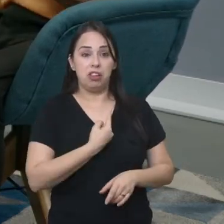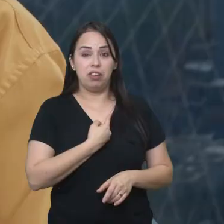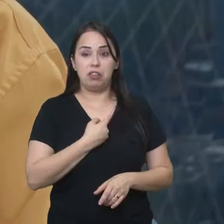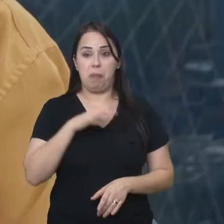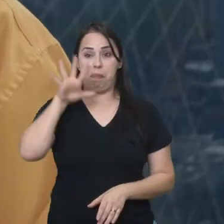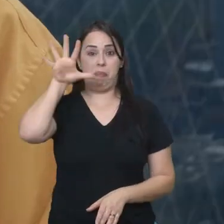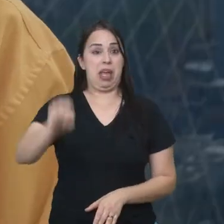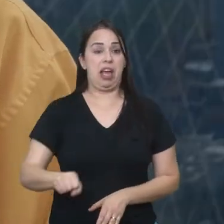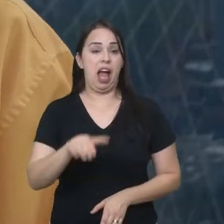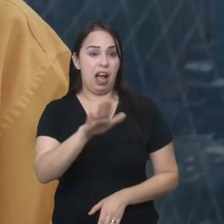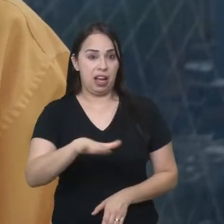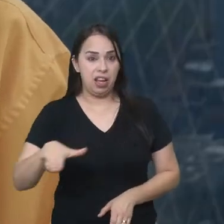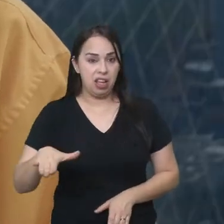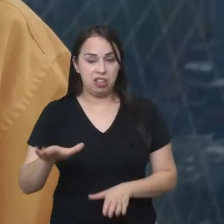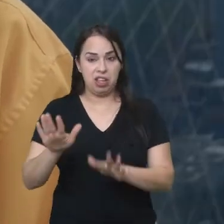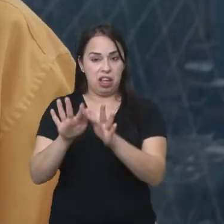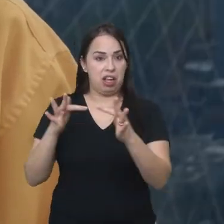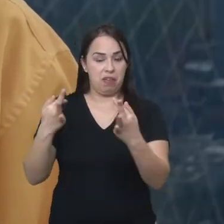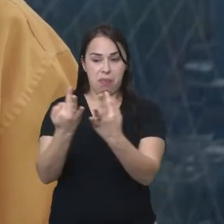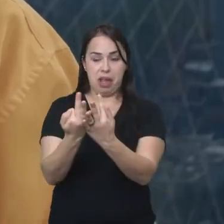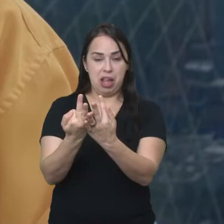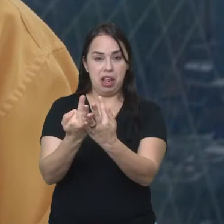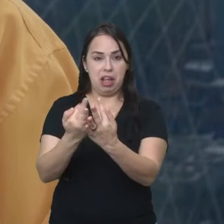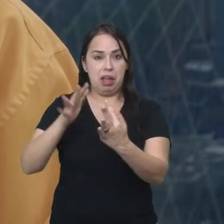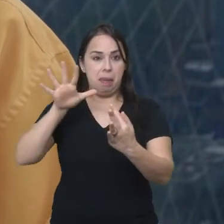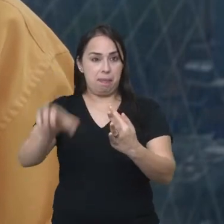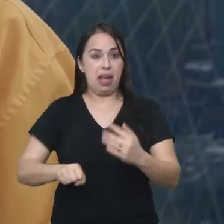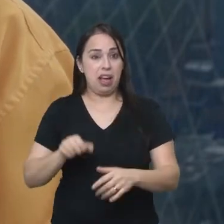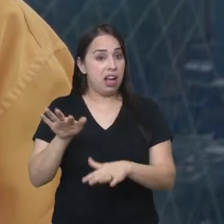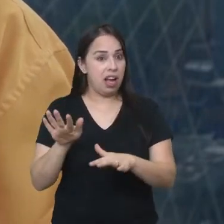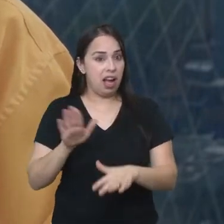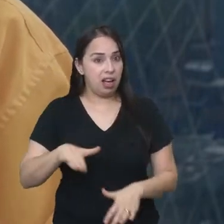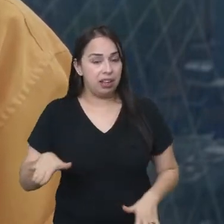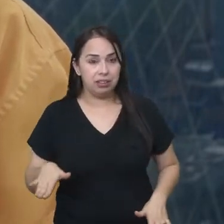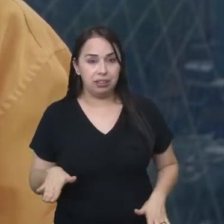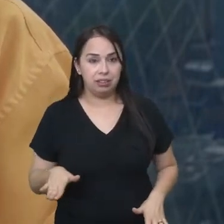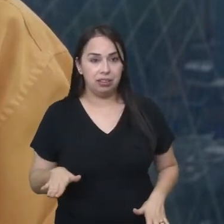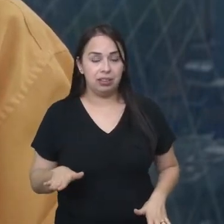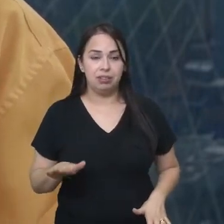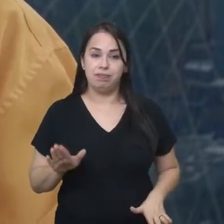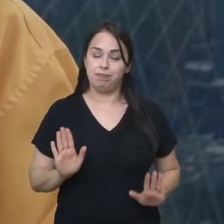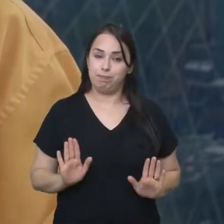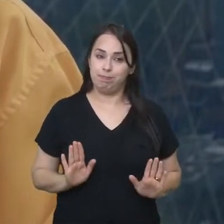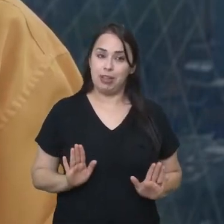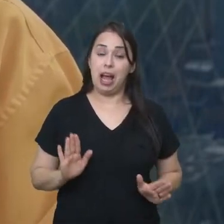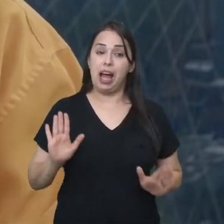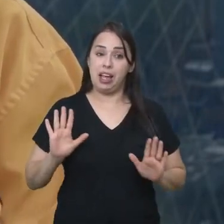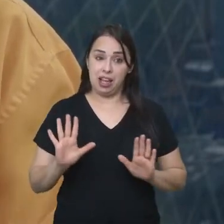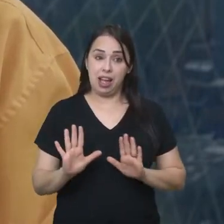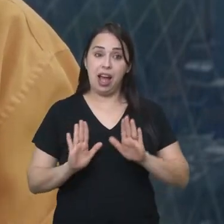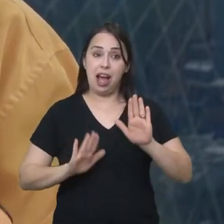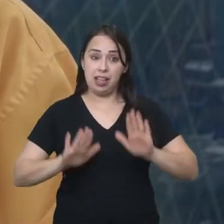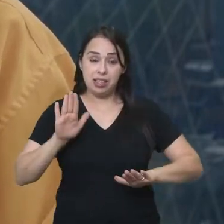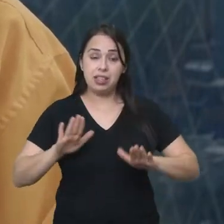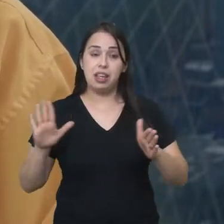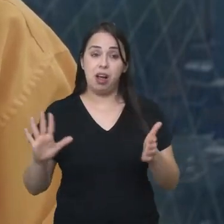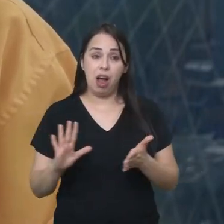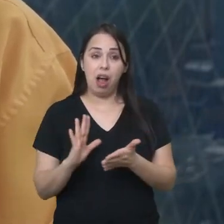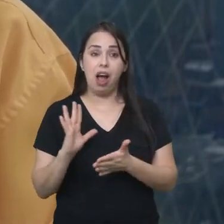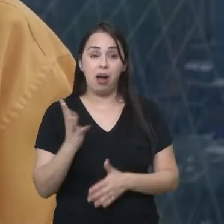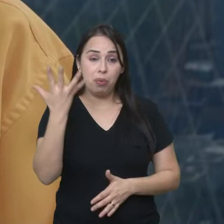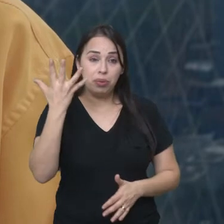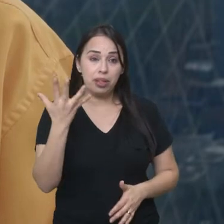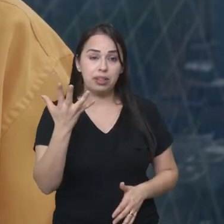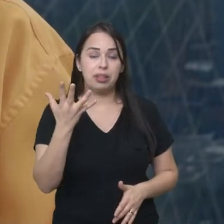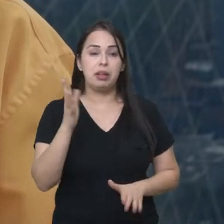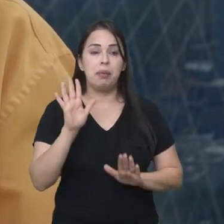fosse retirar crianças do âmbito da família. Muitas das vezes isso acontece como uma medida de aplicação de medida de proteção. Por